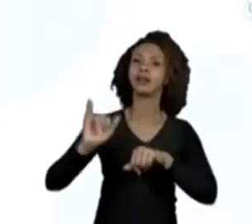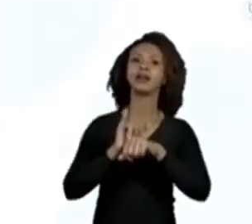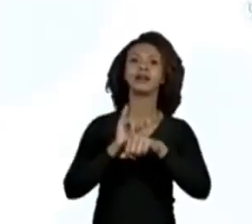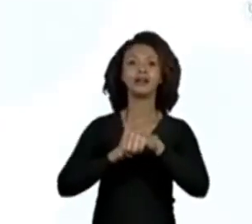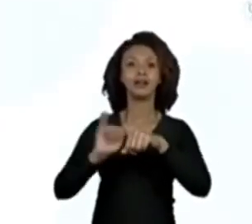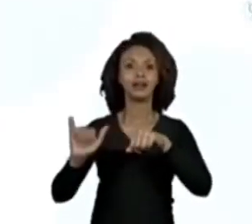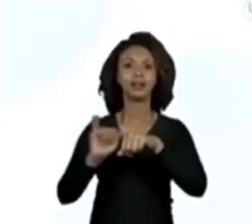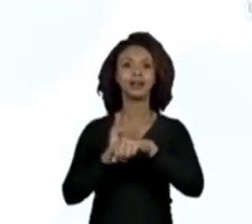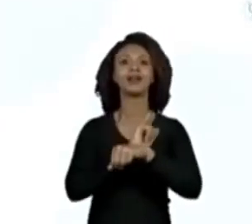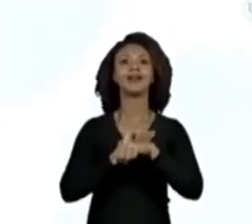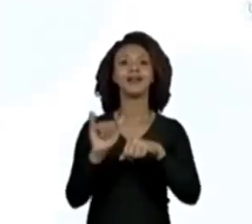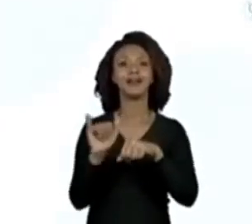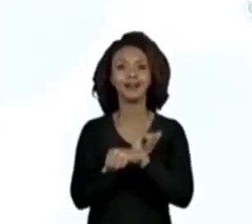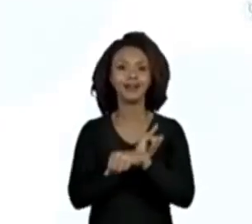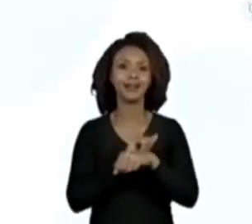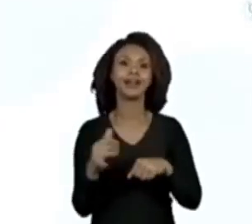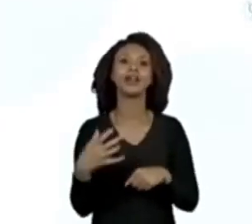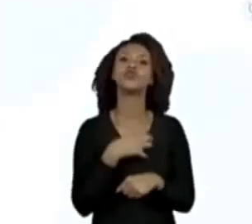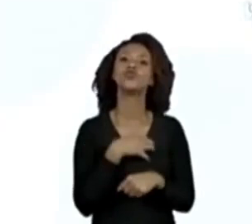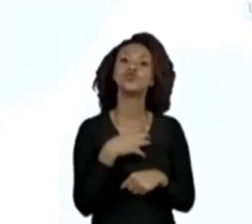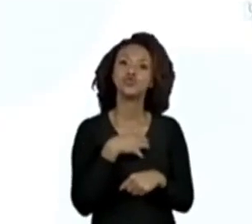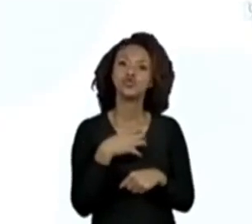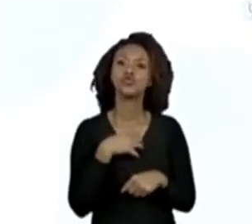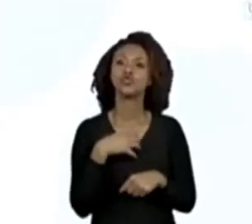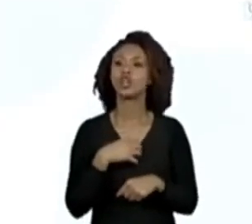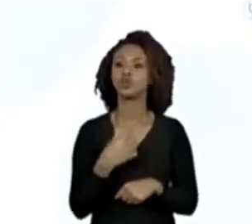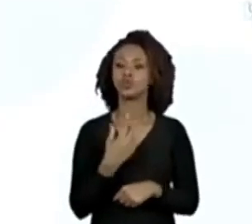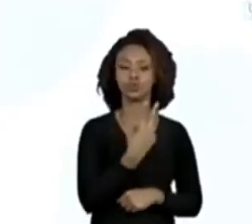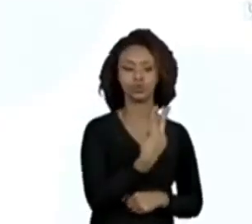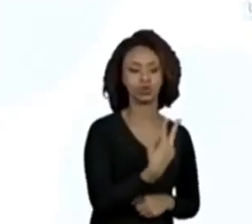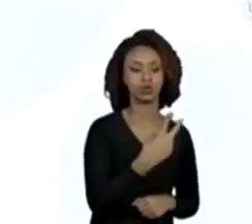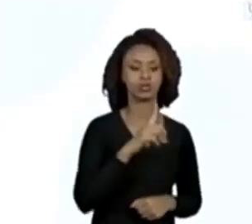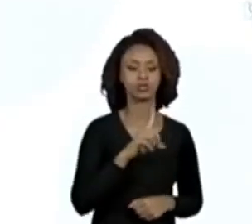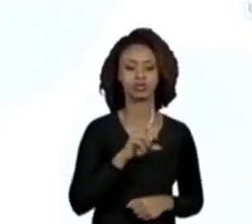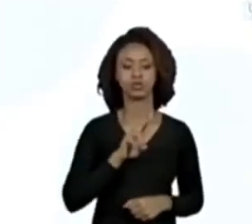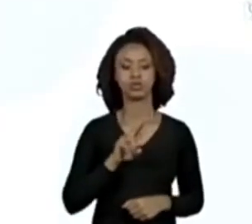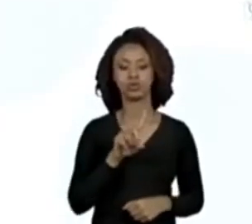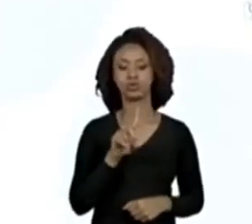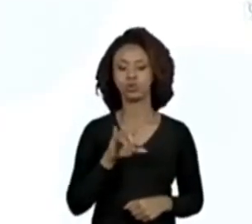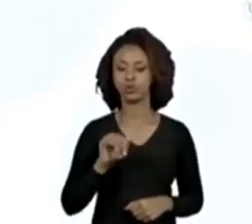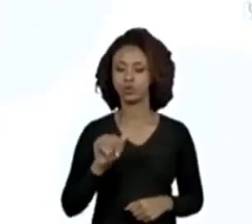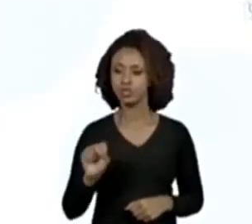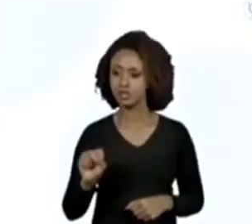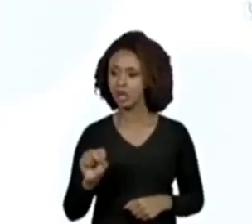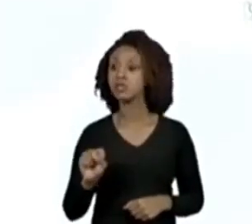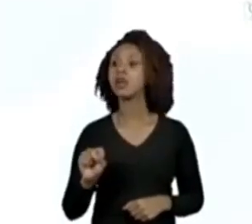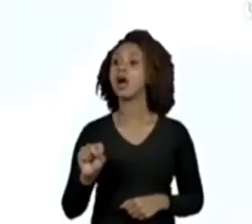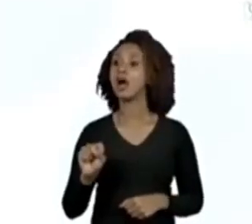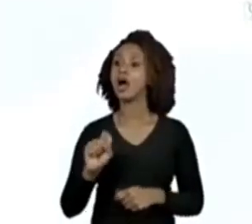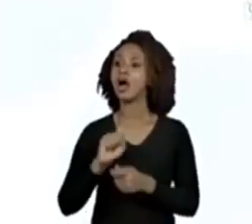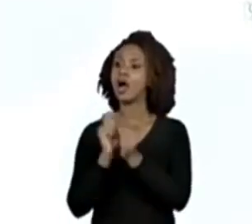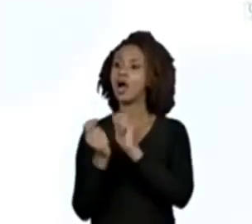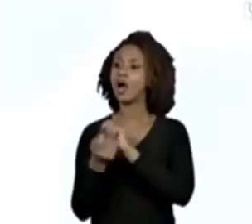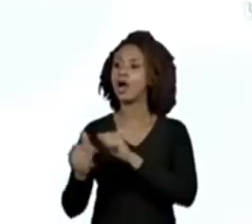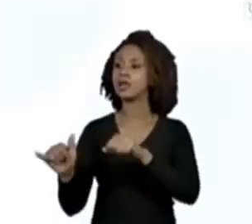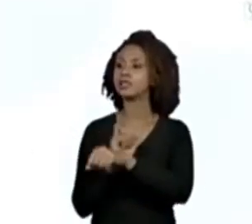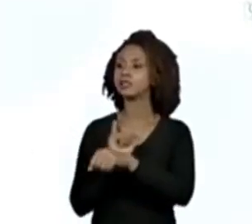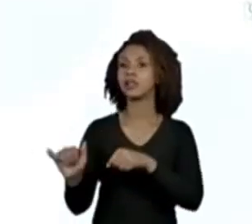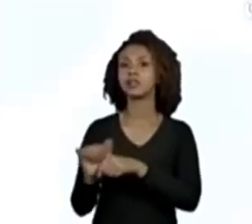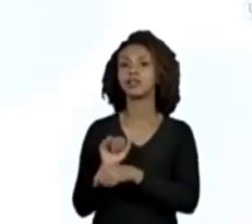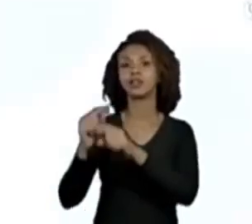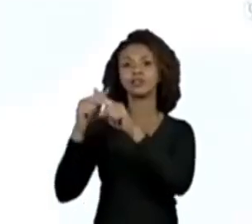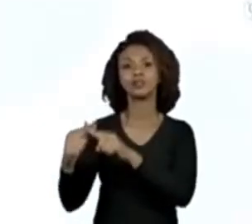de escrever as 2 dúzias. Em multiplicação. Muito legal. Gostaram dessa